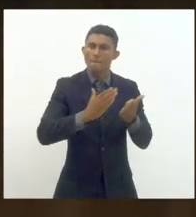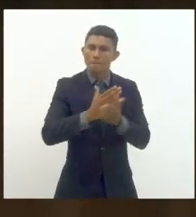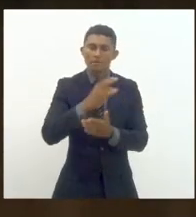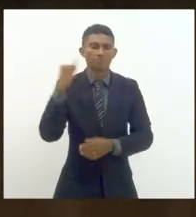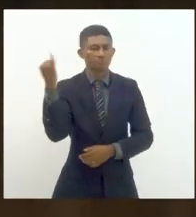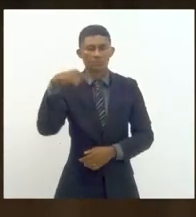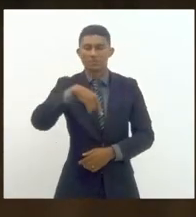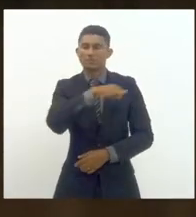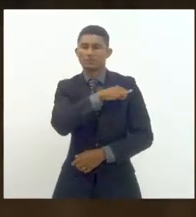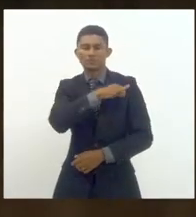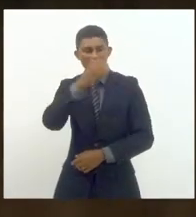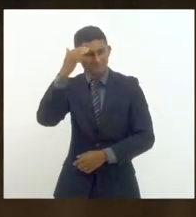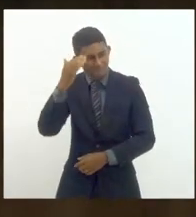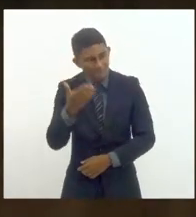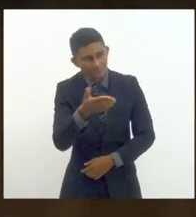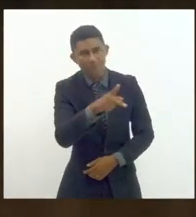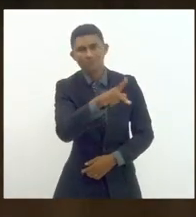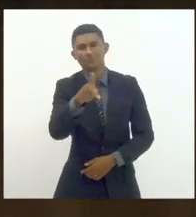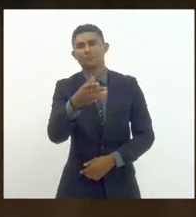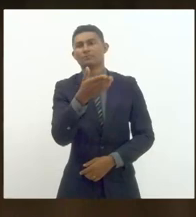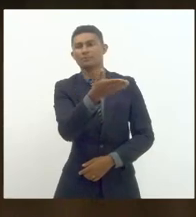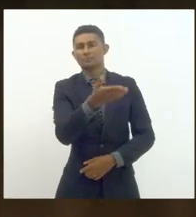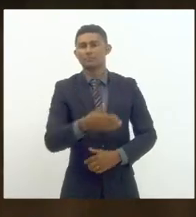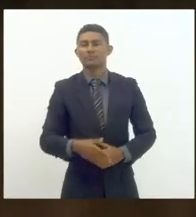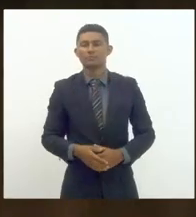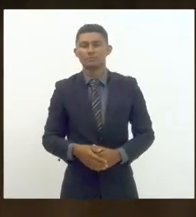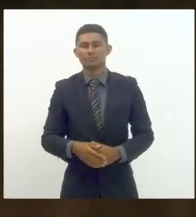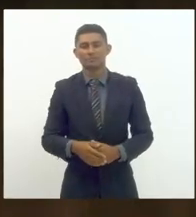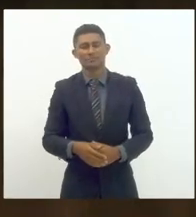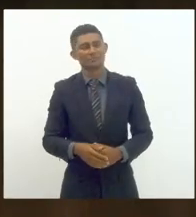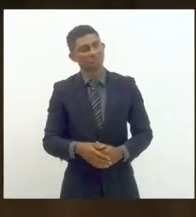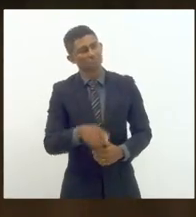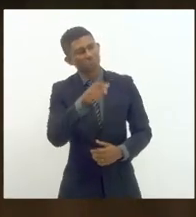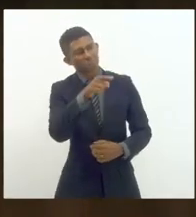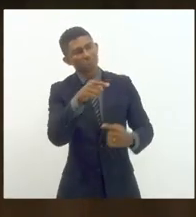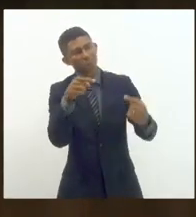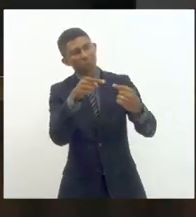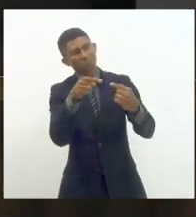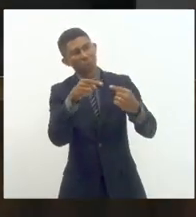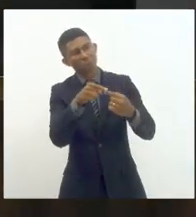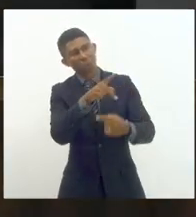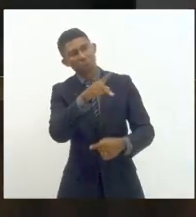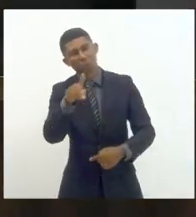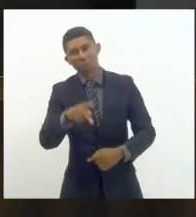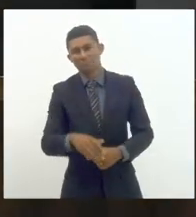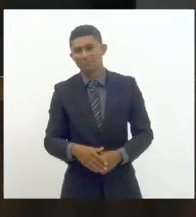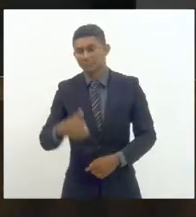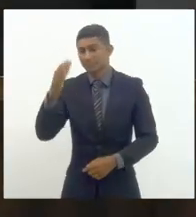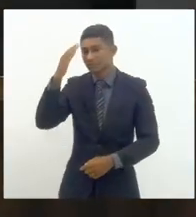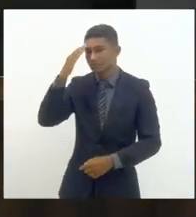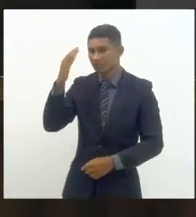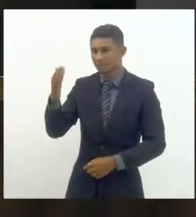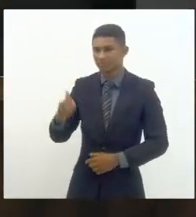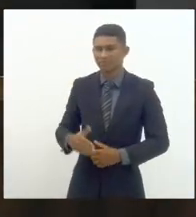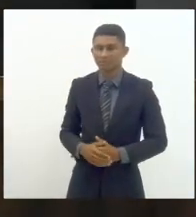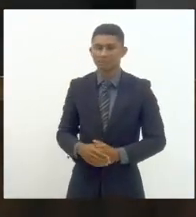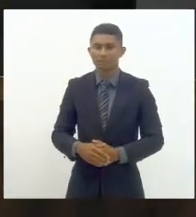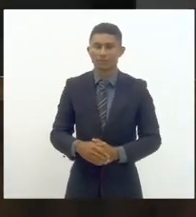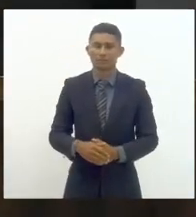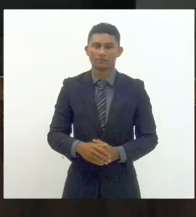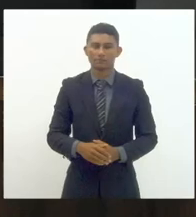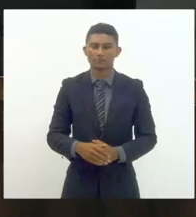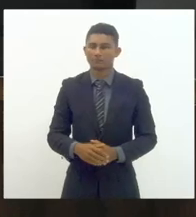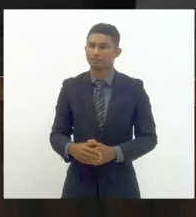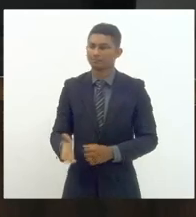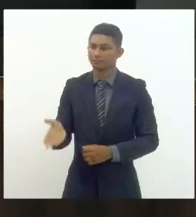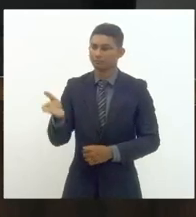Rio de Janeiro. Muito obrigado, senhor presidente. Vossa Excelência, deputado, combina muito com essa cadeira. Deputado, obrigado. Deputado,